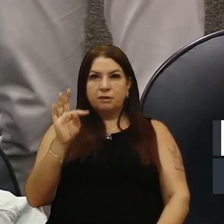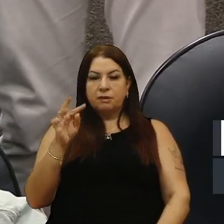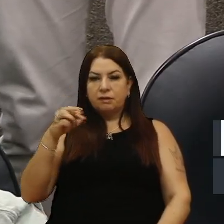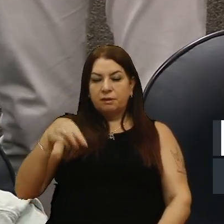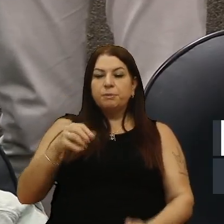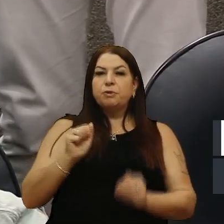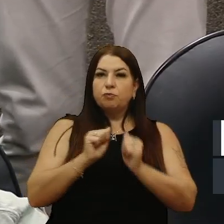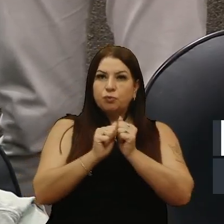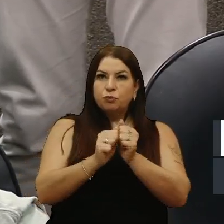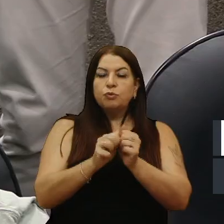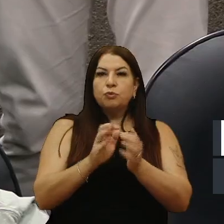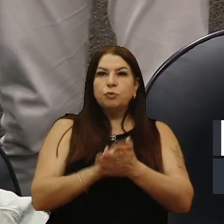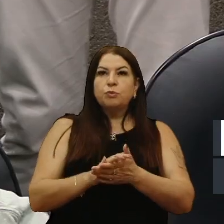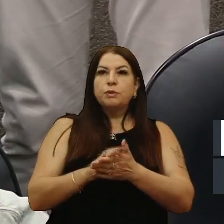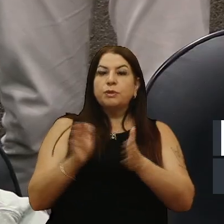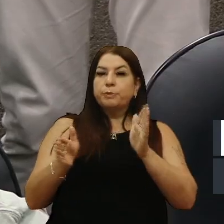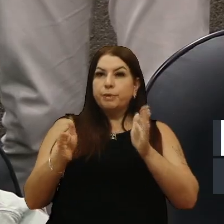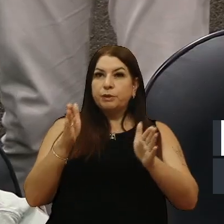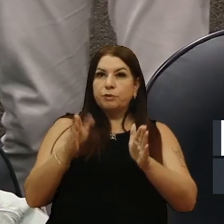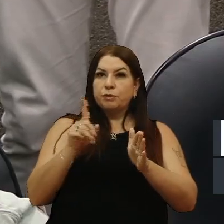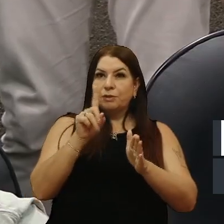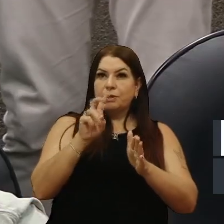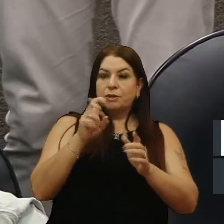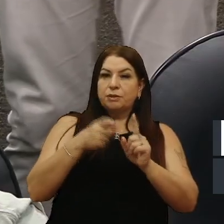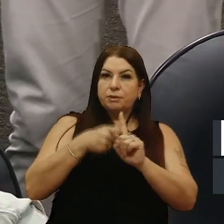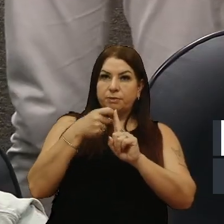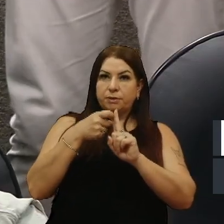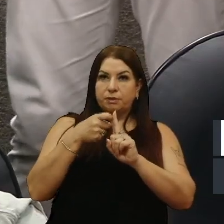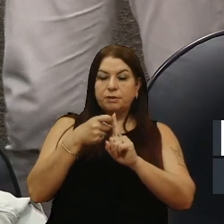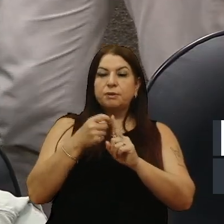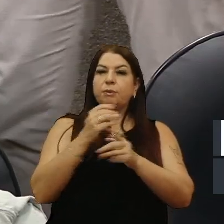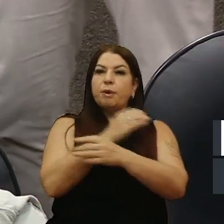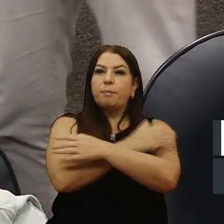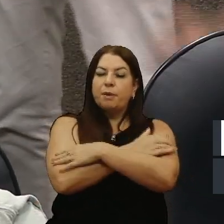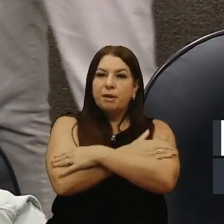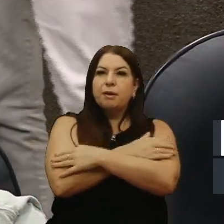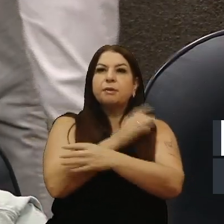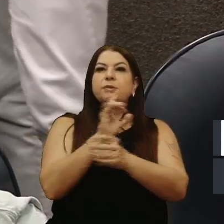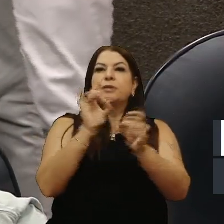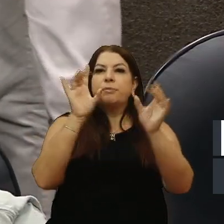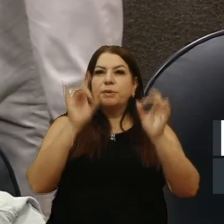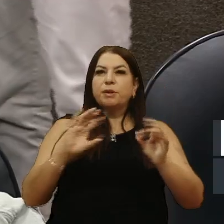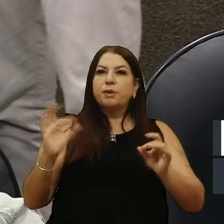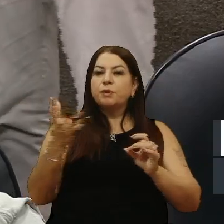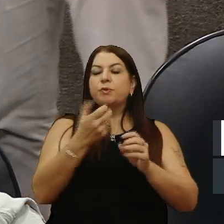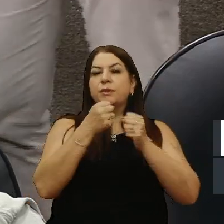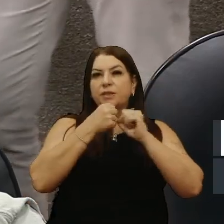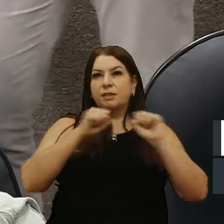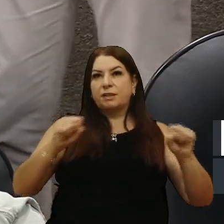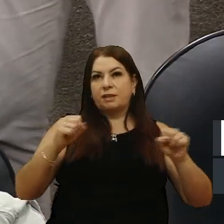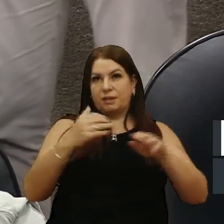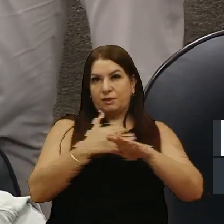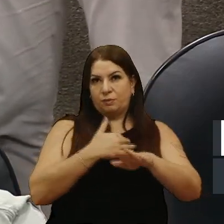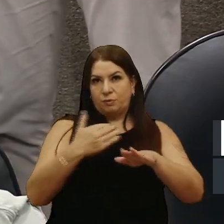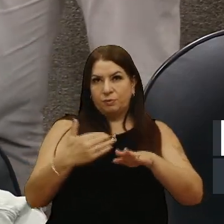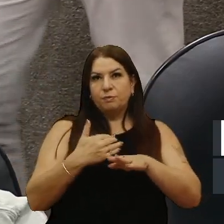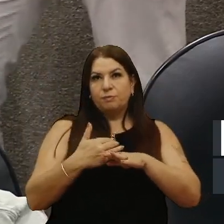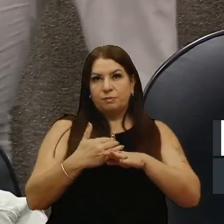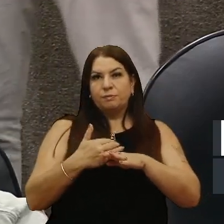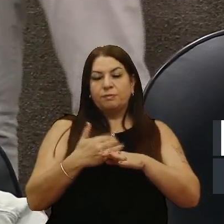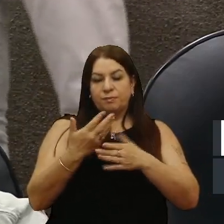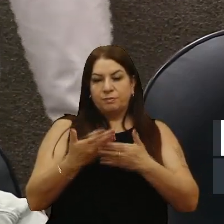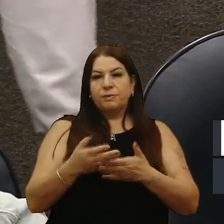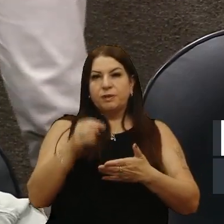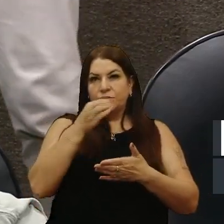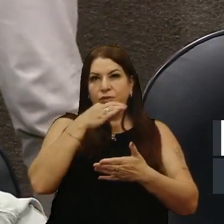estivemos juntos nesse período de 15 meses. O meu abraço especial a toda a Secretaria de Trânsito, Transporte e Mobilidade